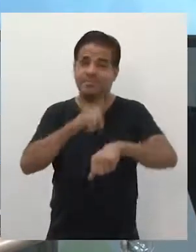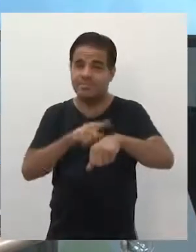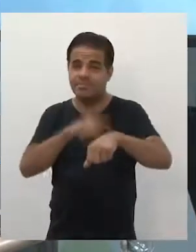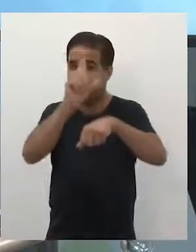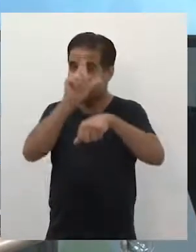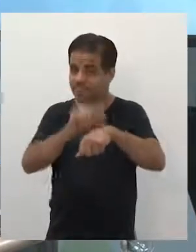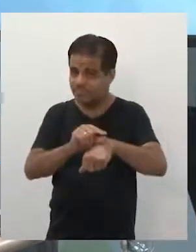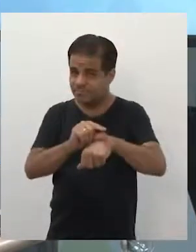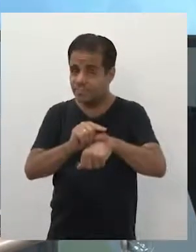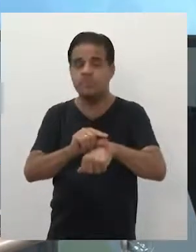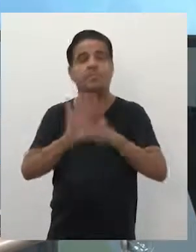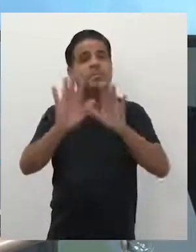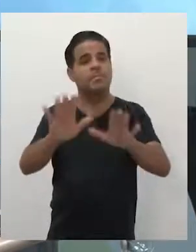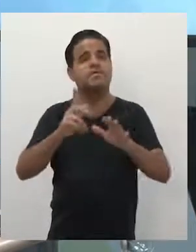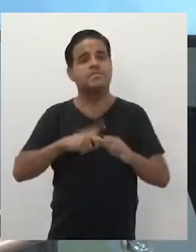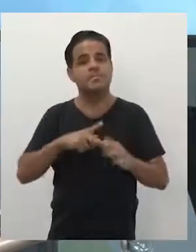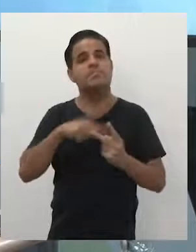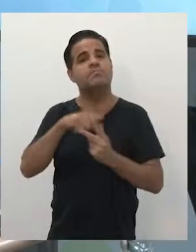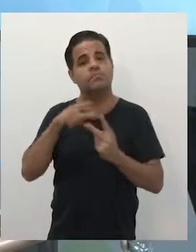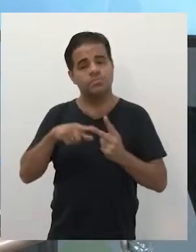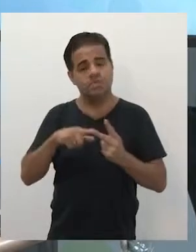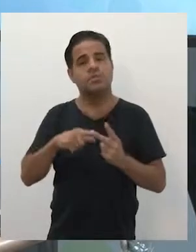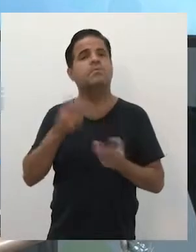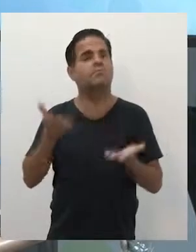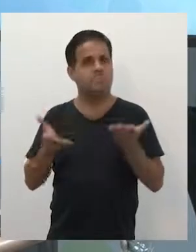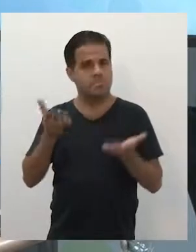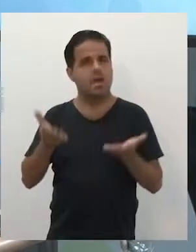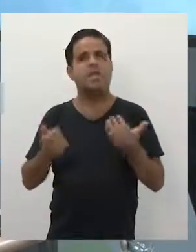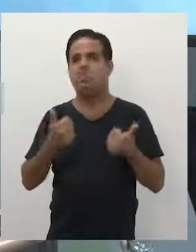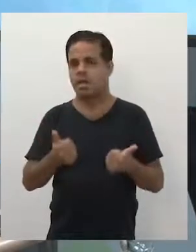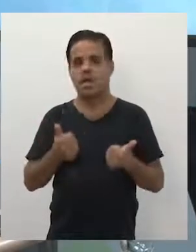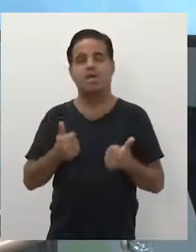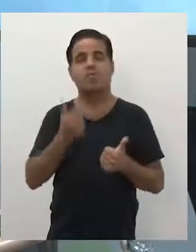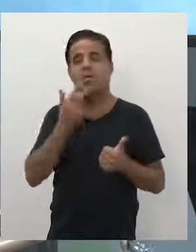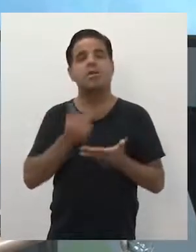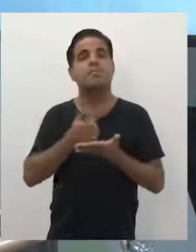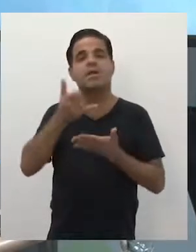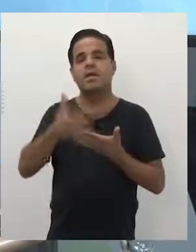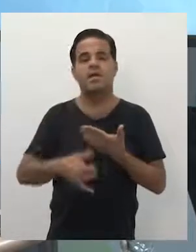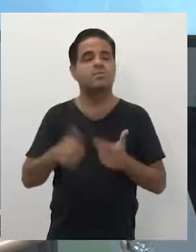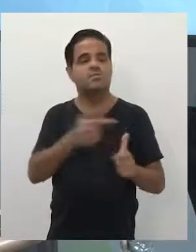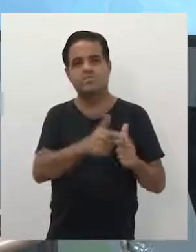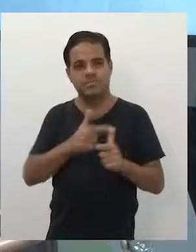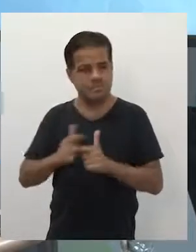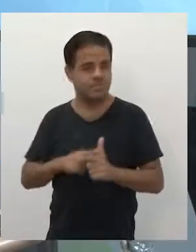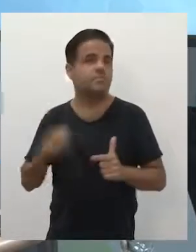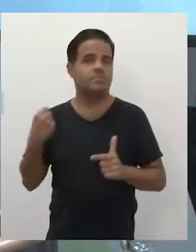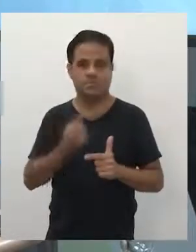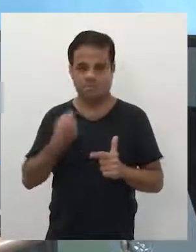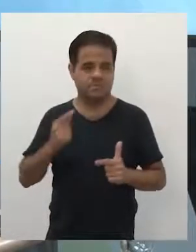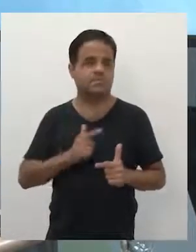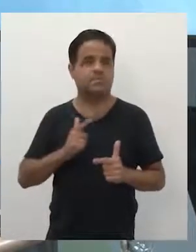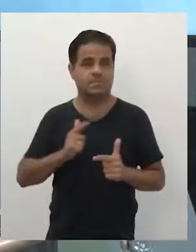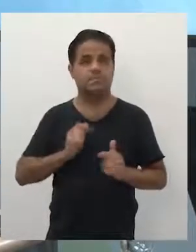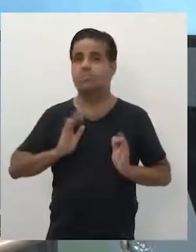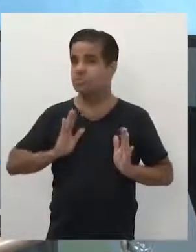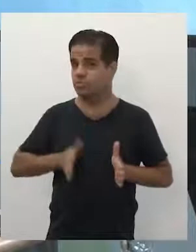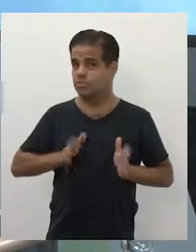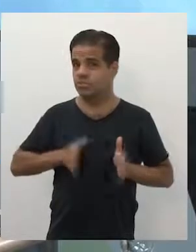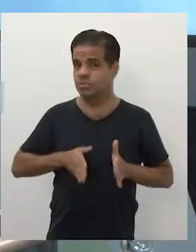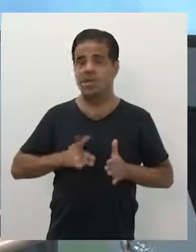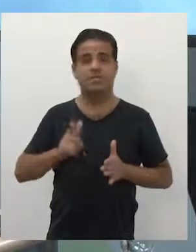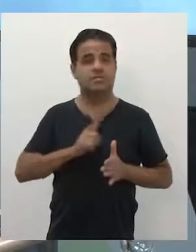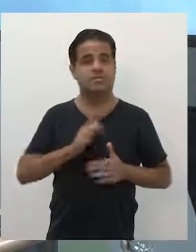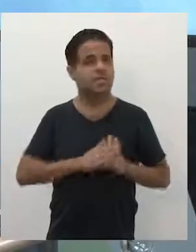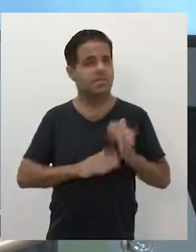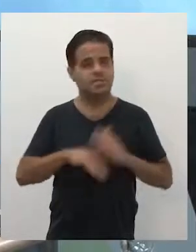curto. Mas nós temos aí os dois, está bem equilibrado, tá? Quando ele fala dos problemas que temos, né, que já tiveram,